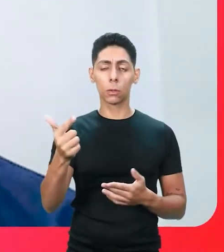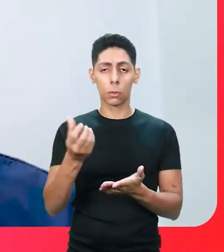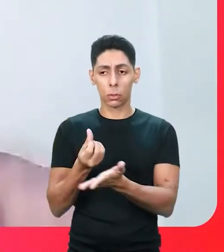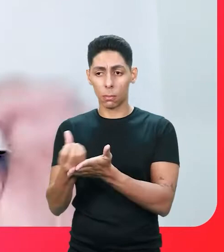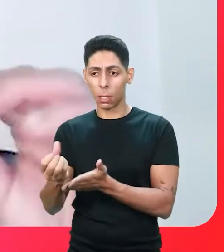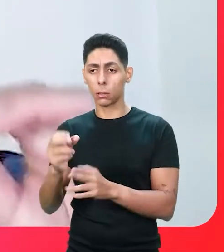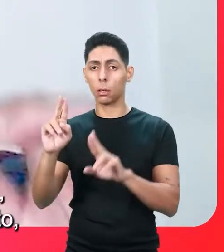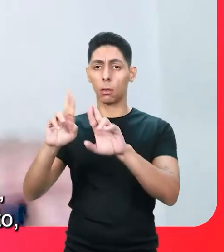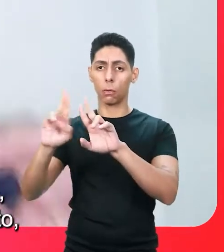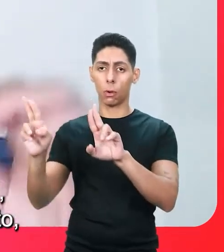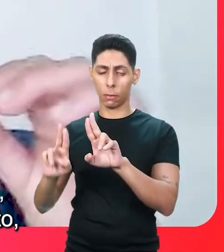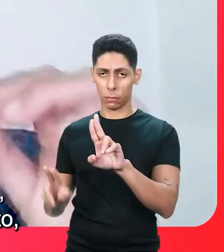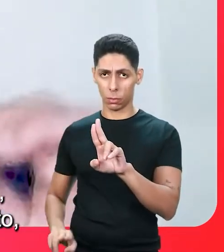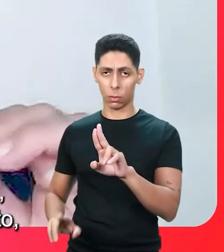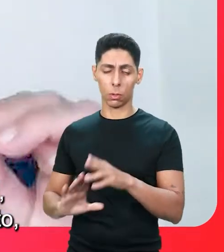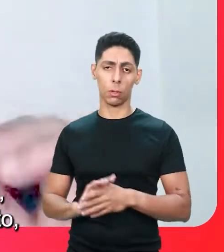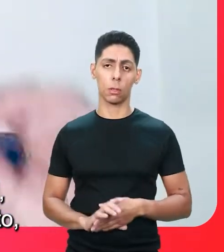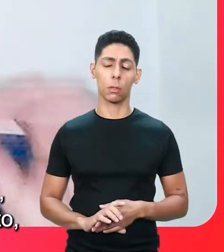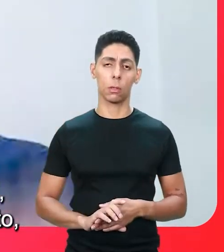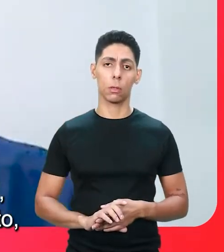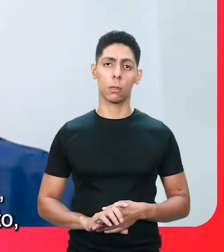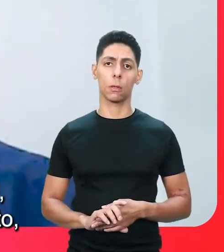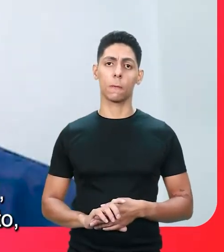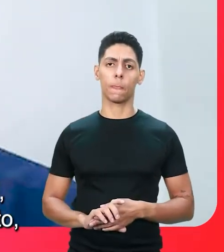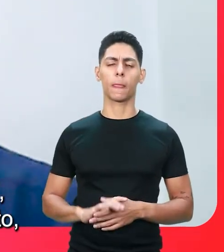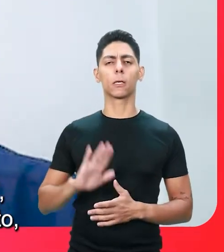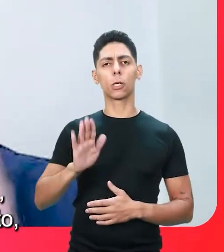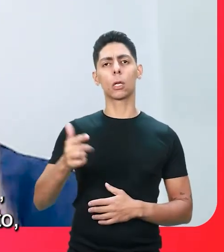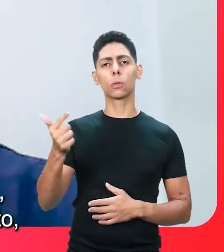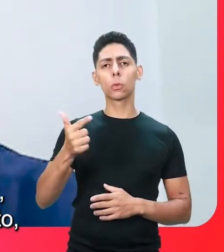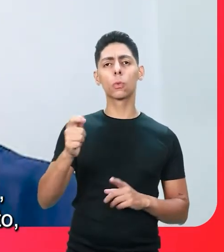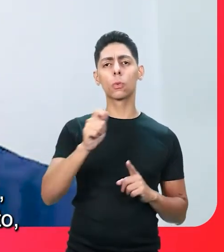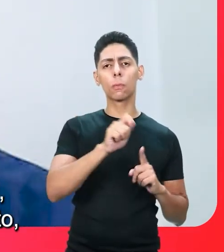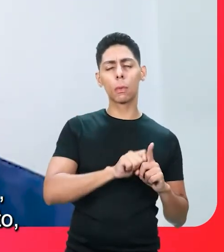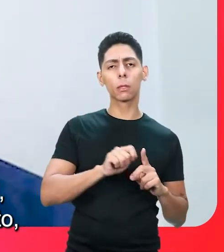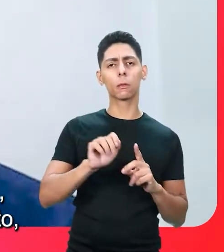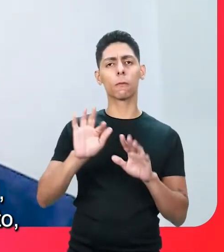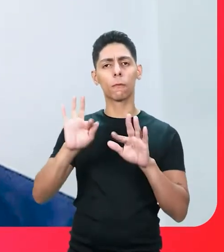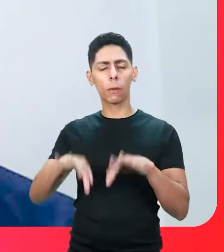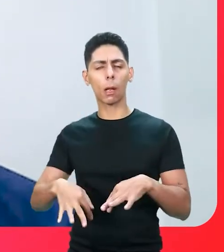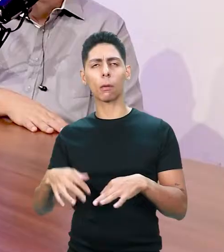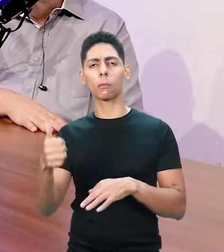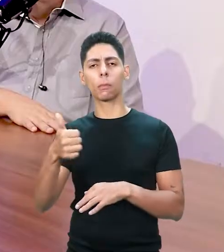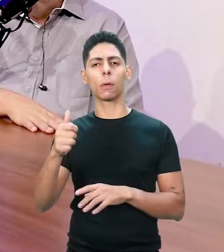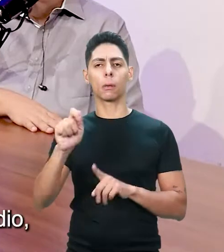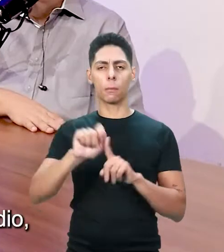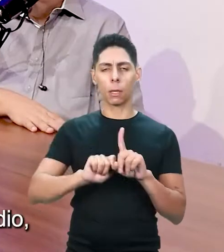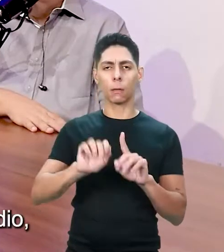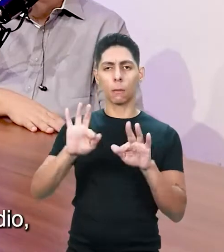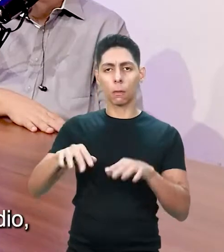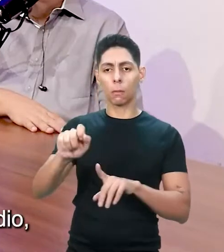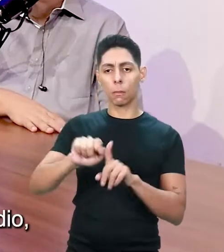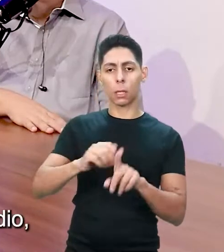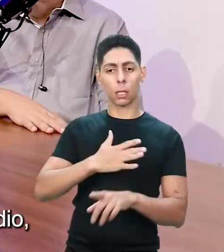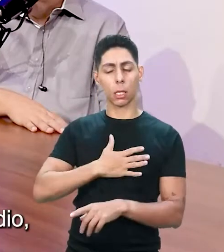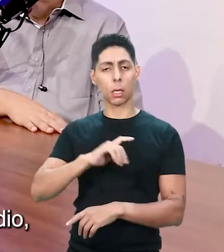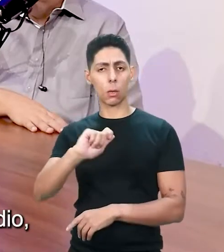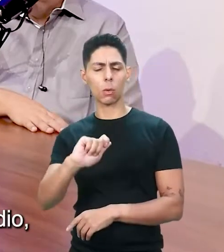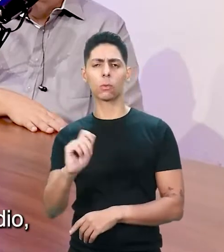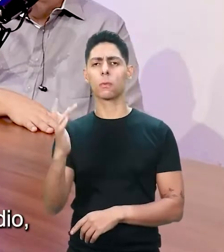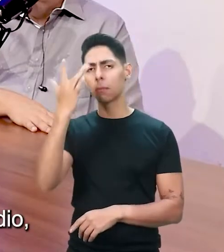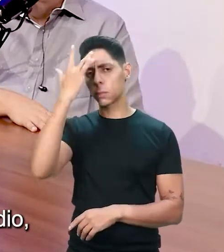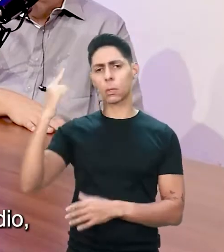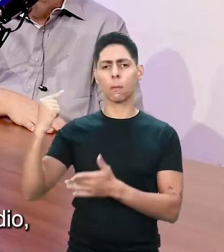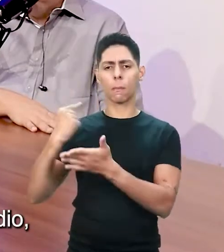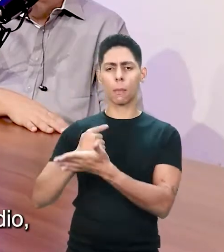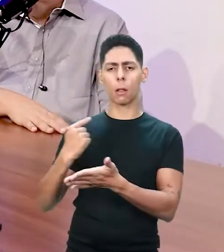UFRJ. Quando eu estou no segundo mês de UFRJ, no final do primeiro mês, final de agosto, colegas viram para mim e falaram: Marcos, você